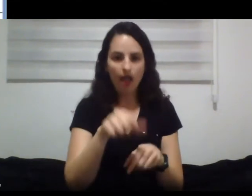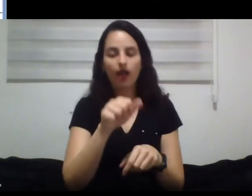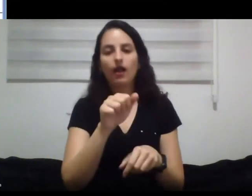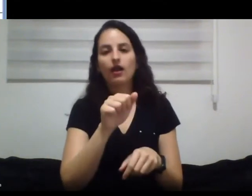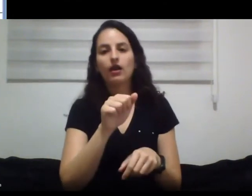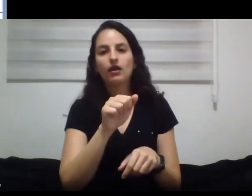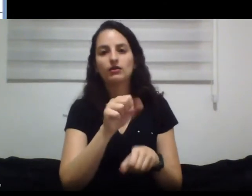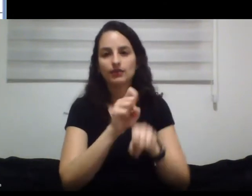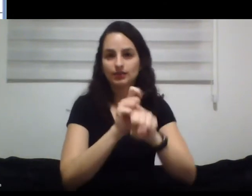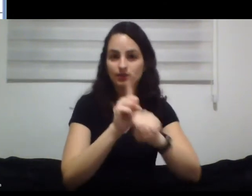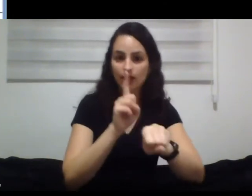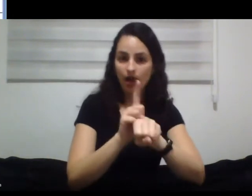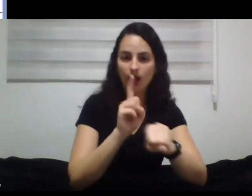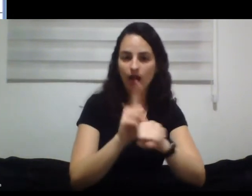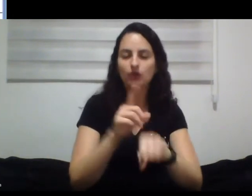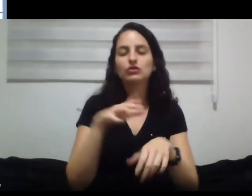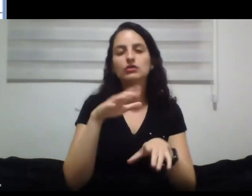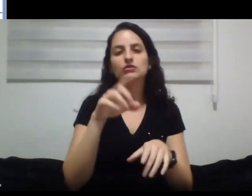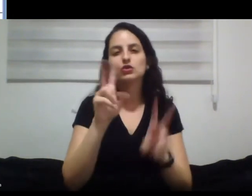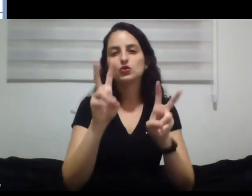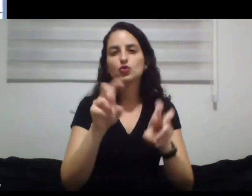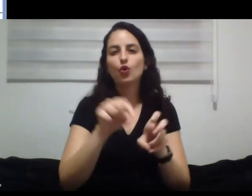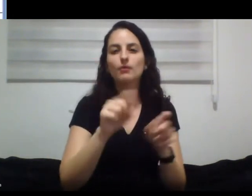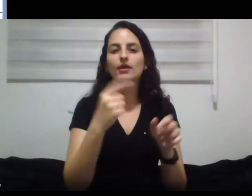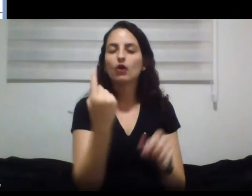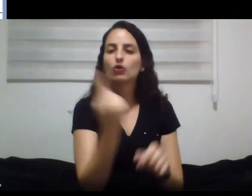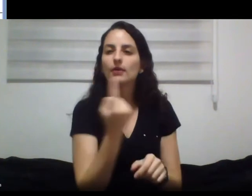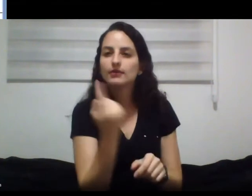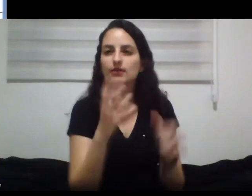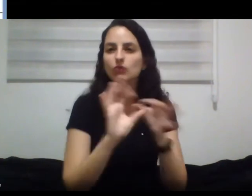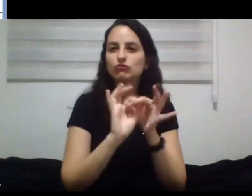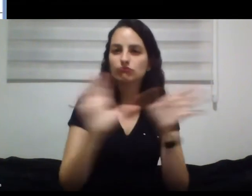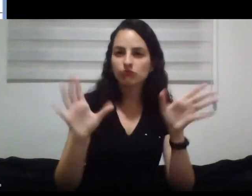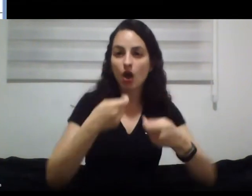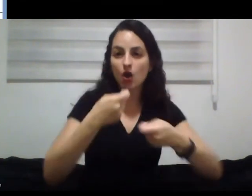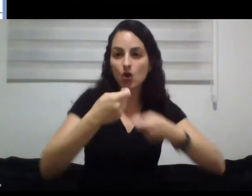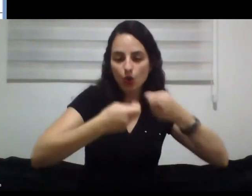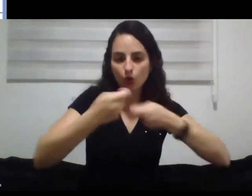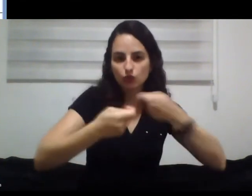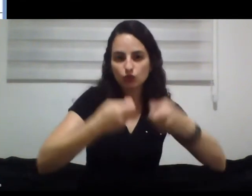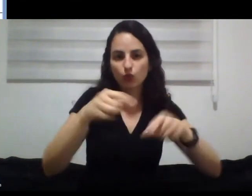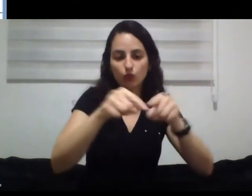caiu na época da matemática oferecer a